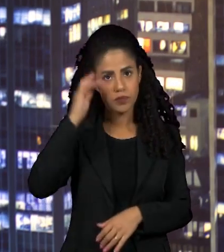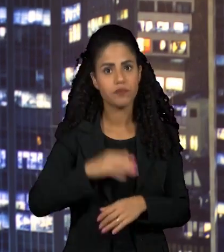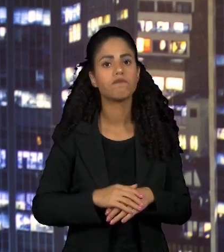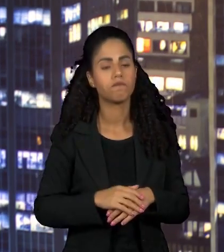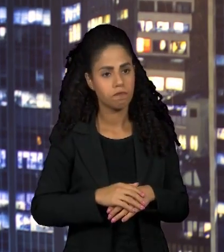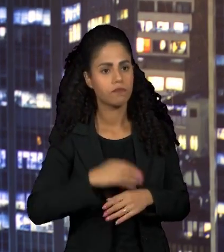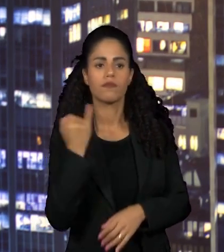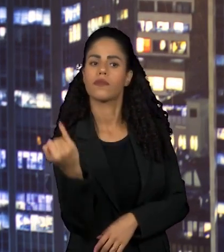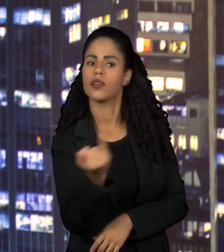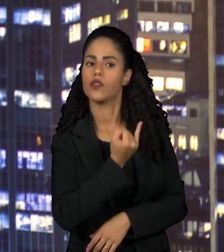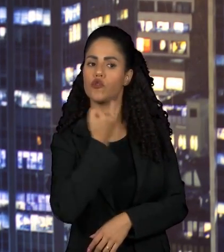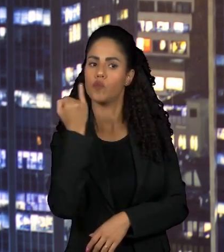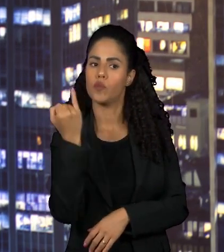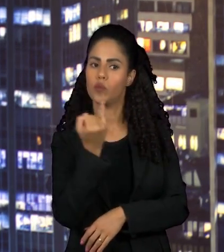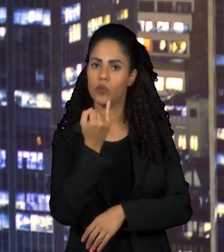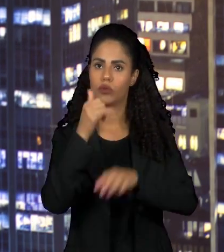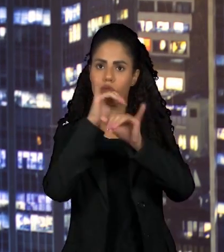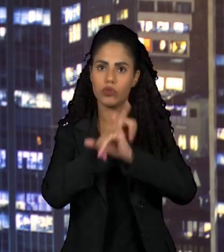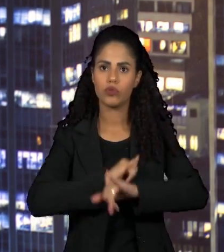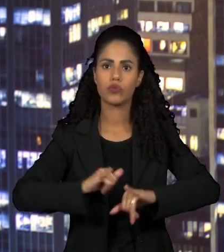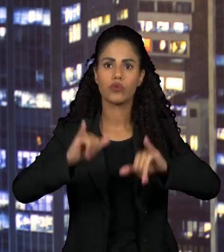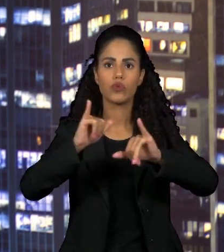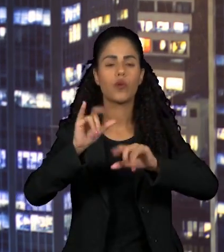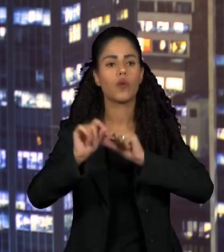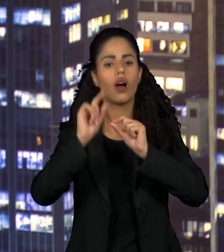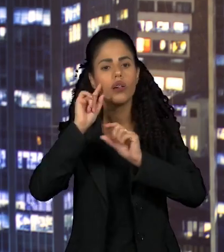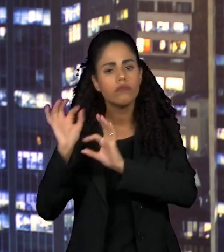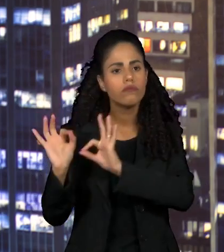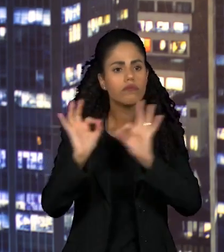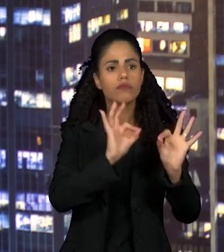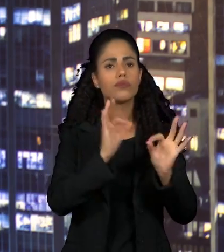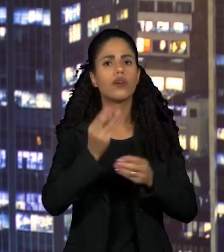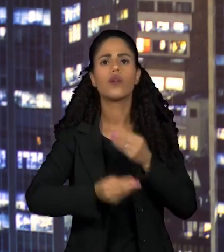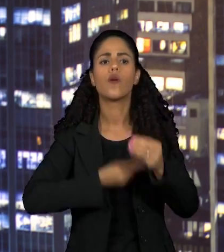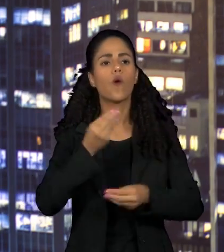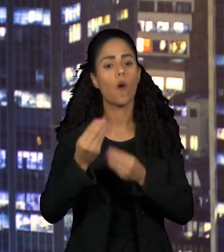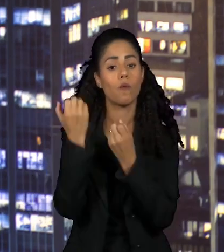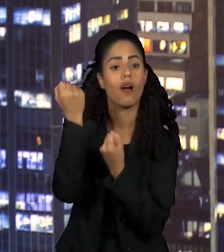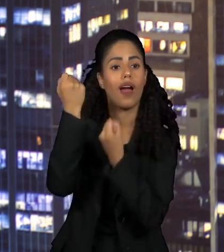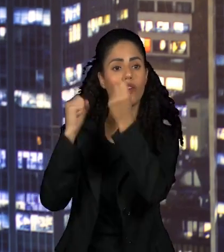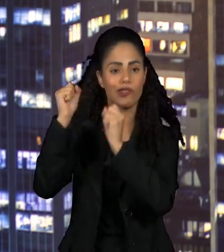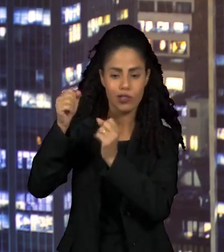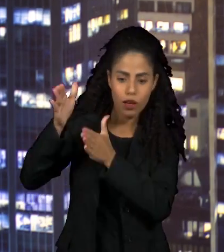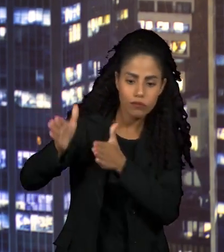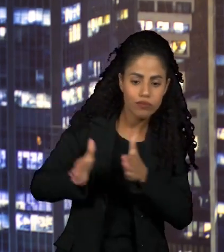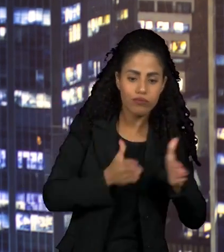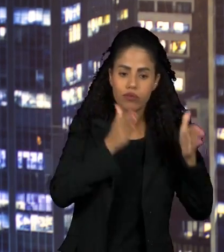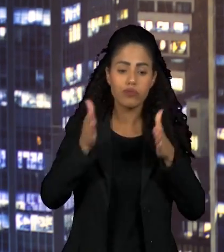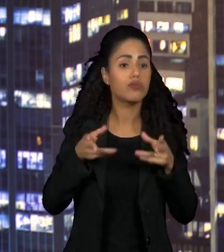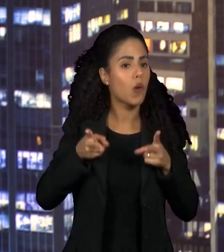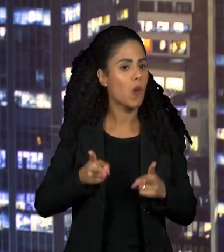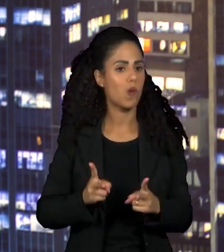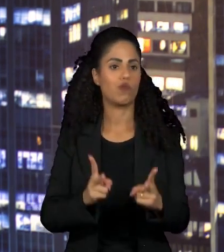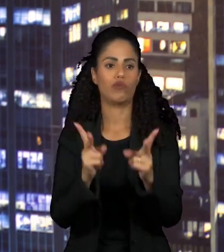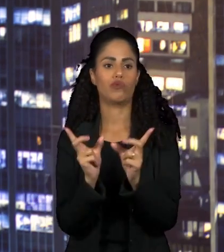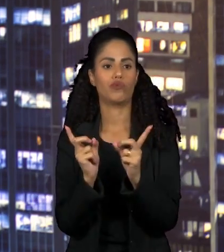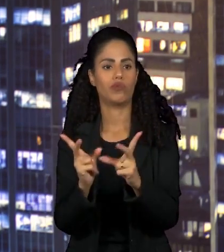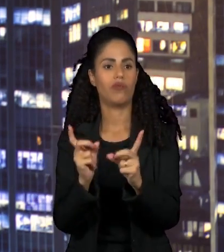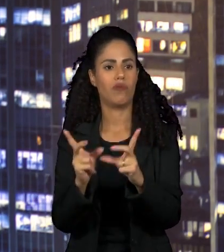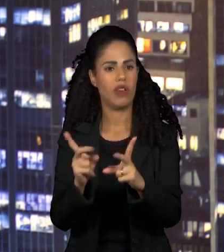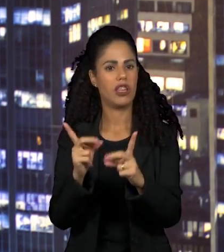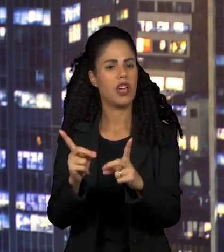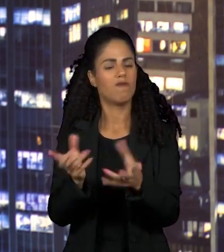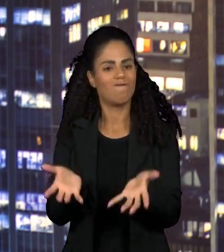ponto importante aqui, que não adianta colocar toda a culpa no consumidor. Tem a indústria, que é gigante, que é muito